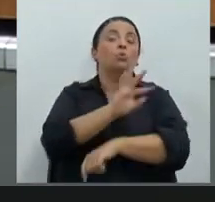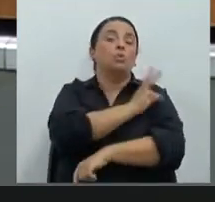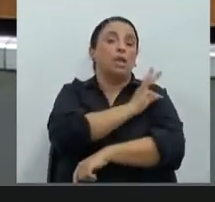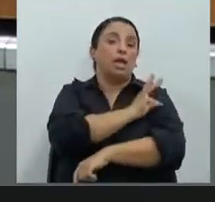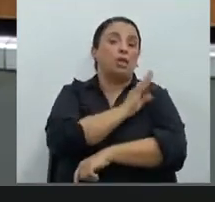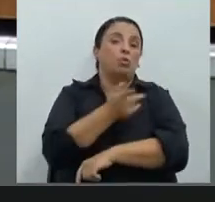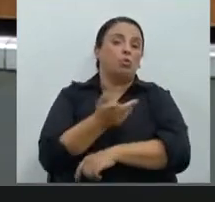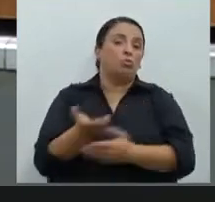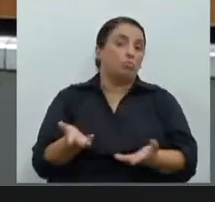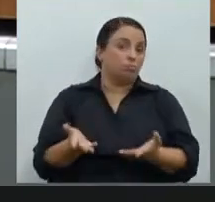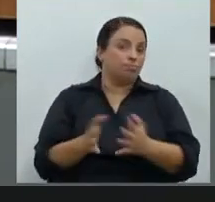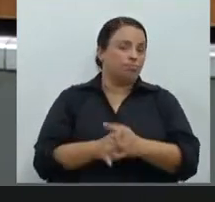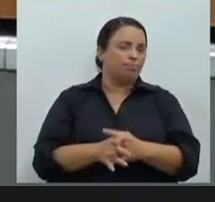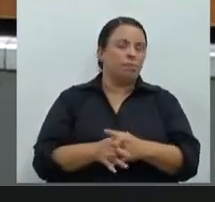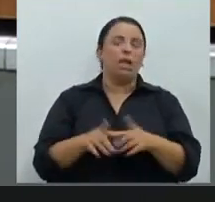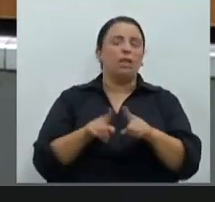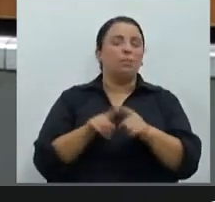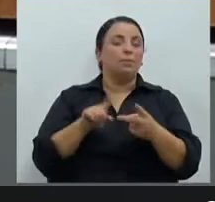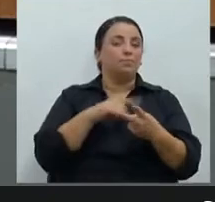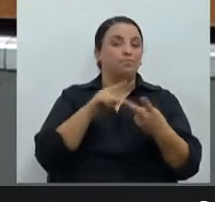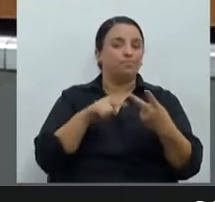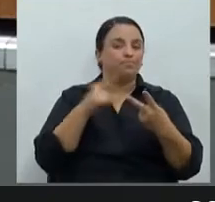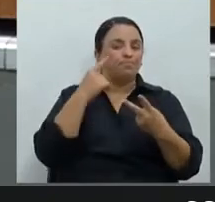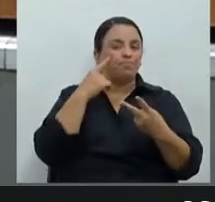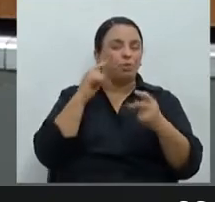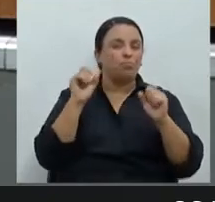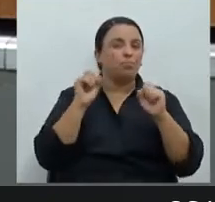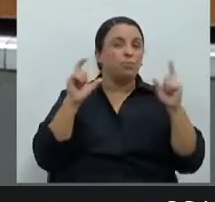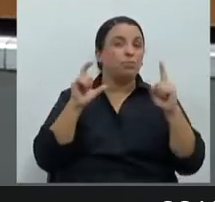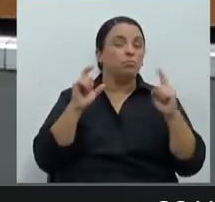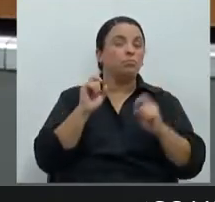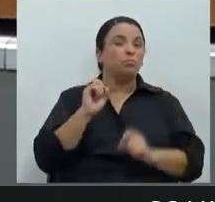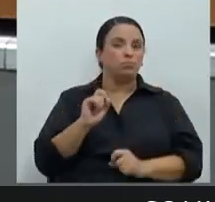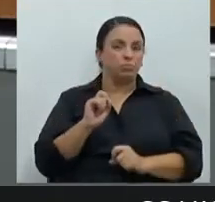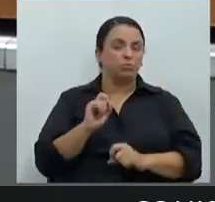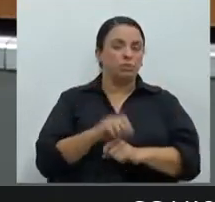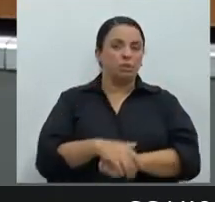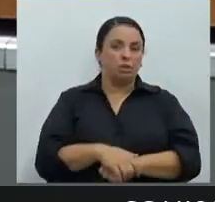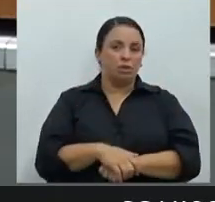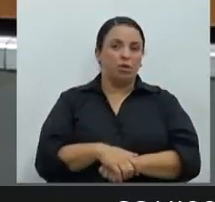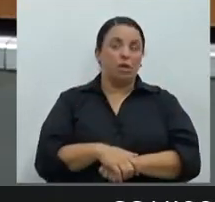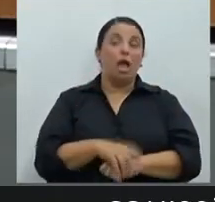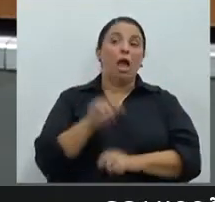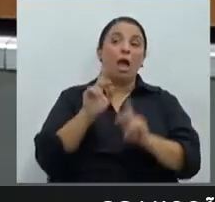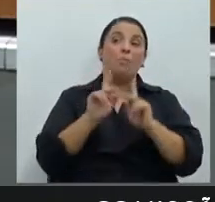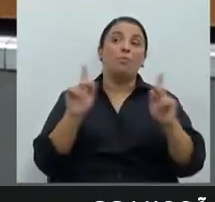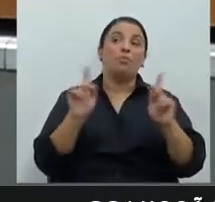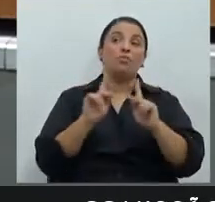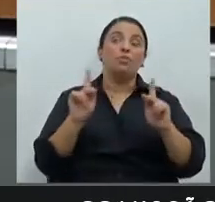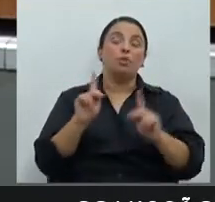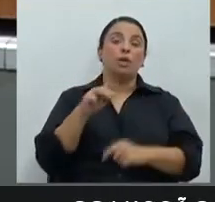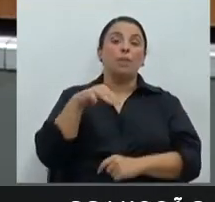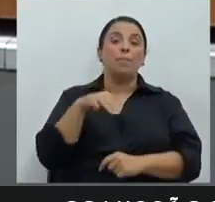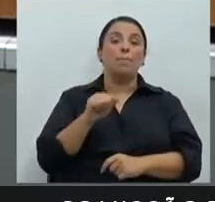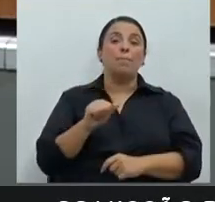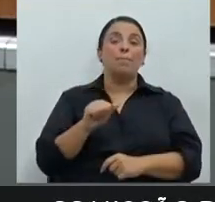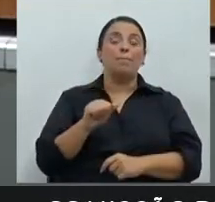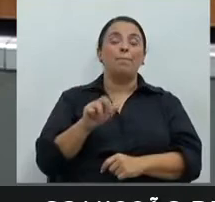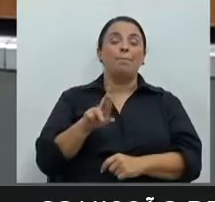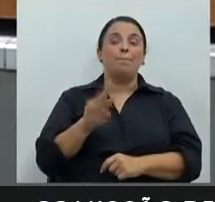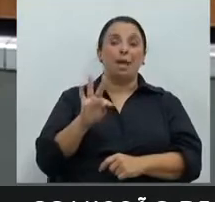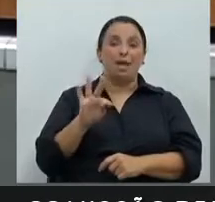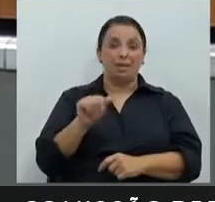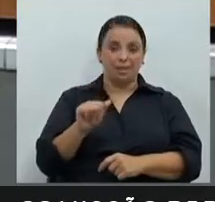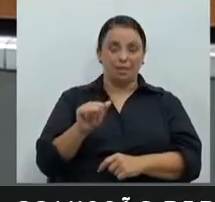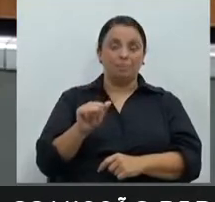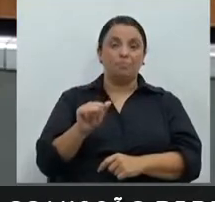a atenção foi quando a professora Maria Helena, né?